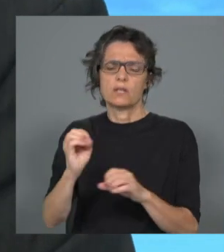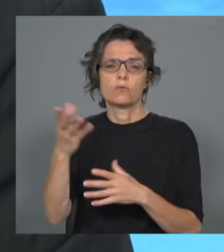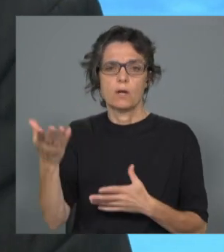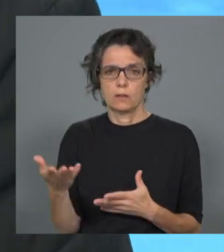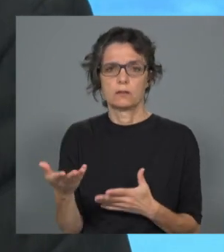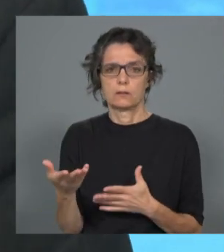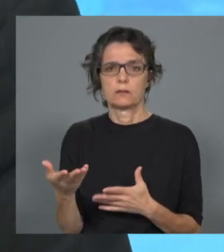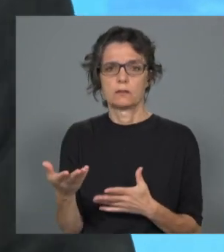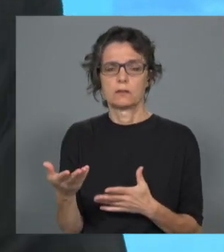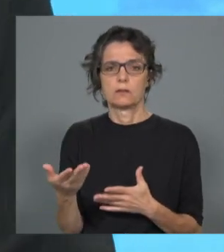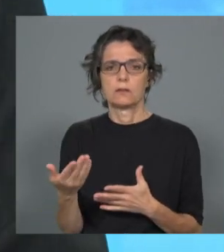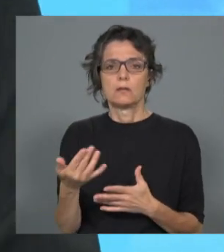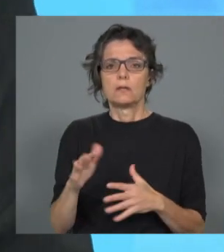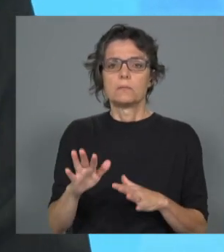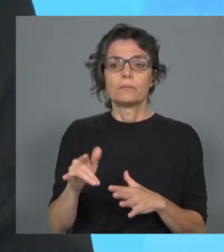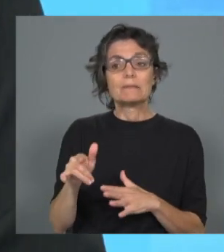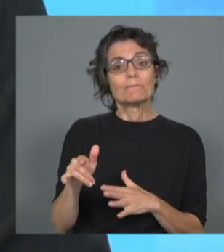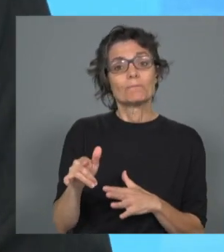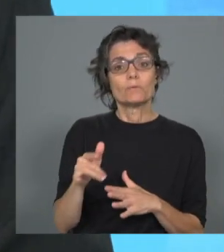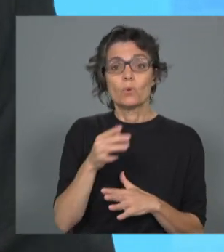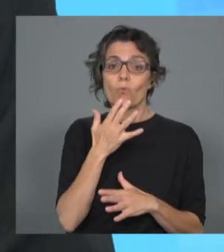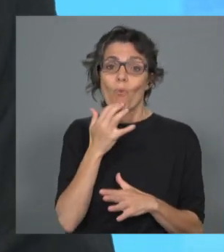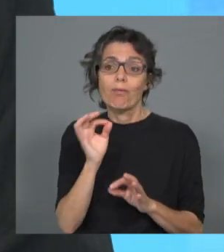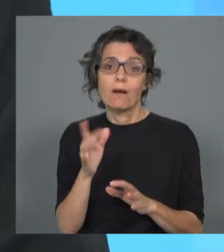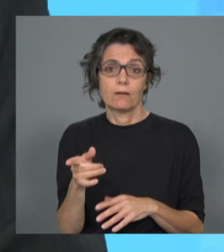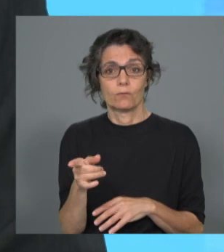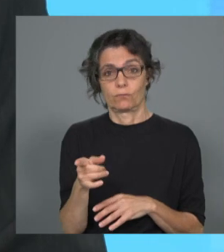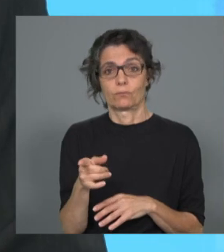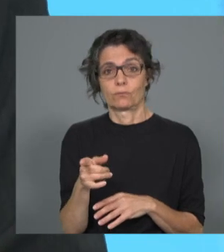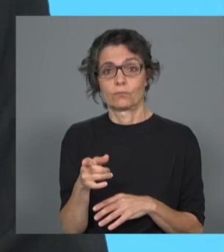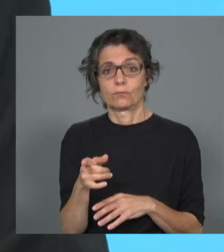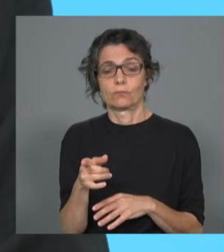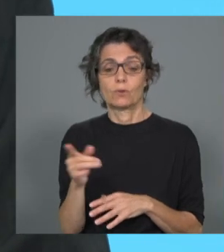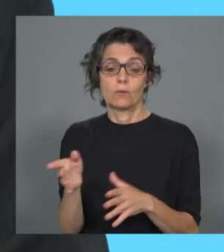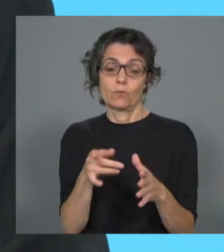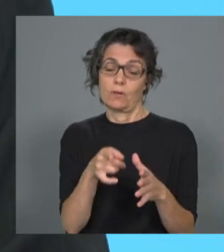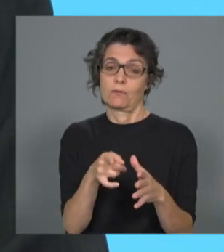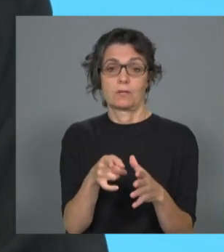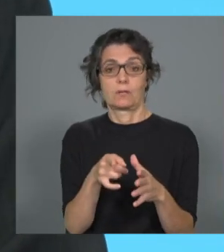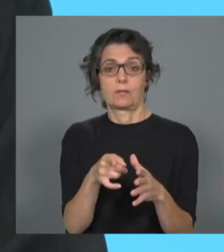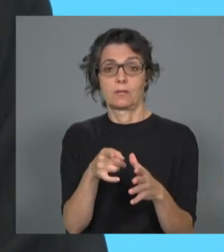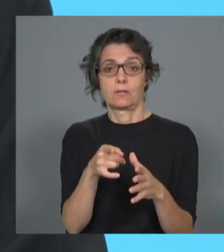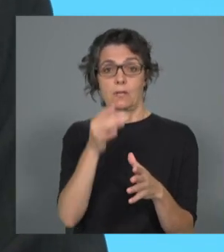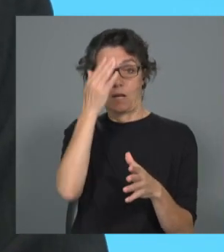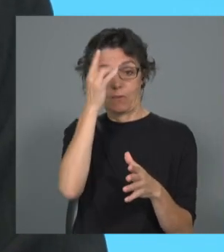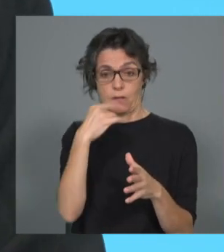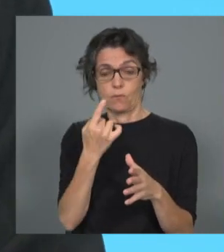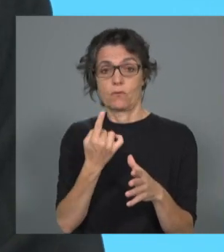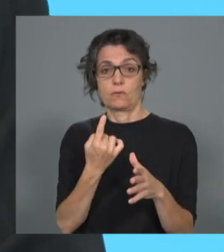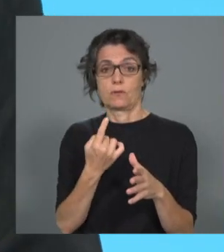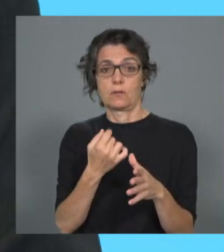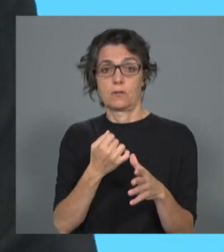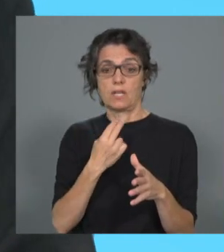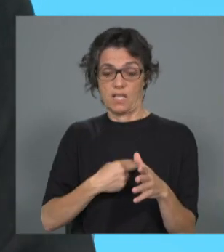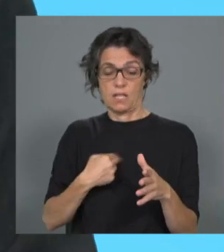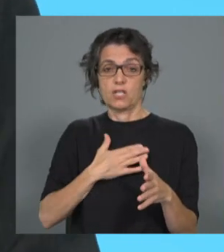Portanto, aqui o que vai estar em causa é novamente, por um lado, a nossa capacidade de cristãos do empenhamento,